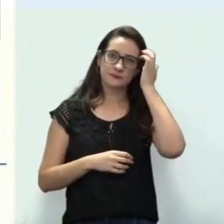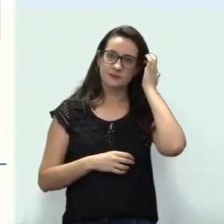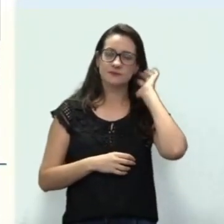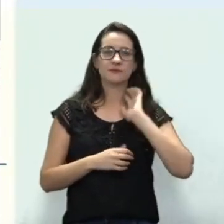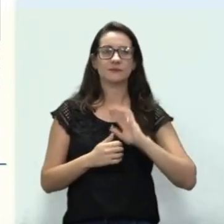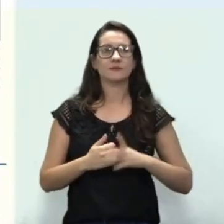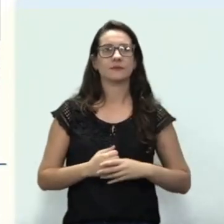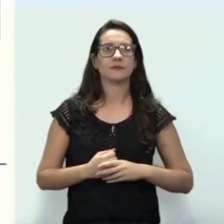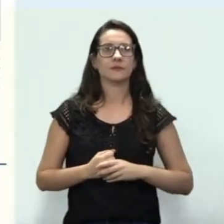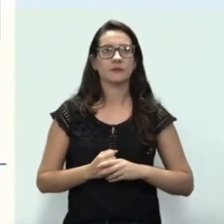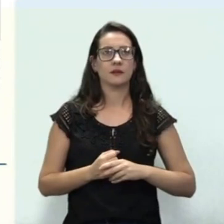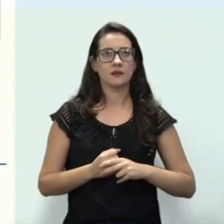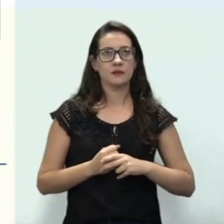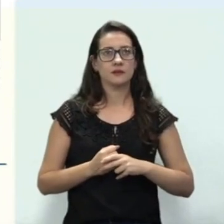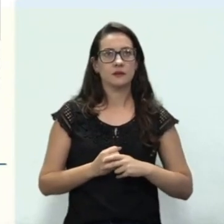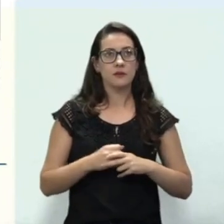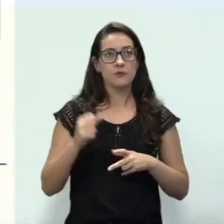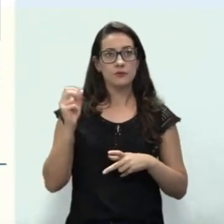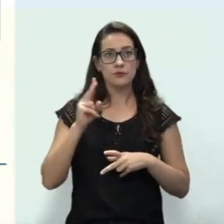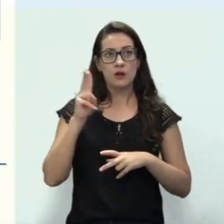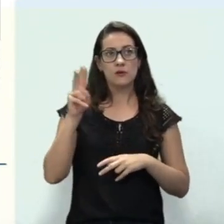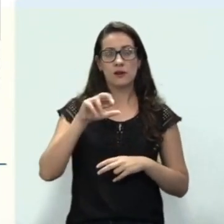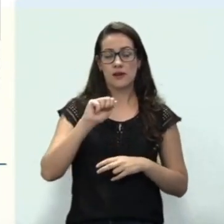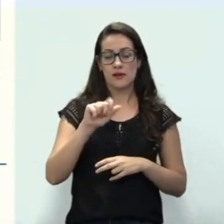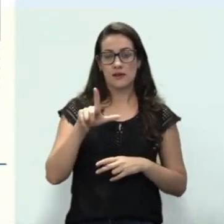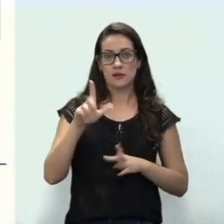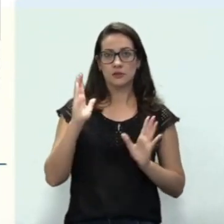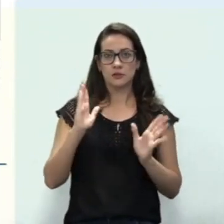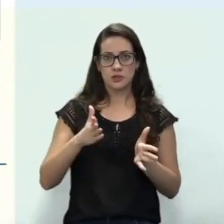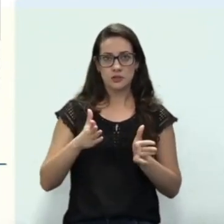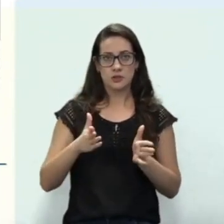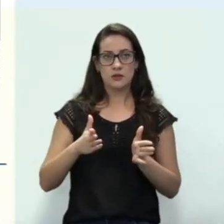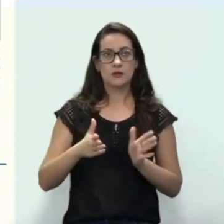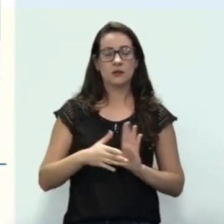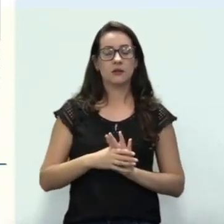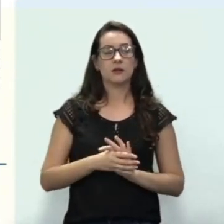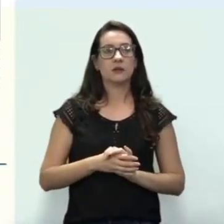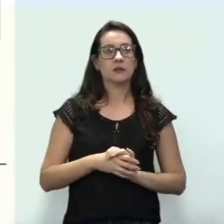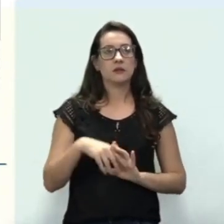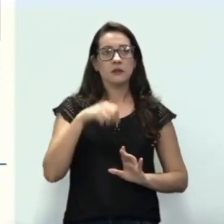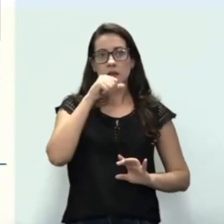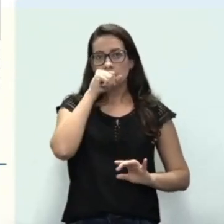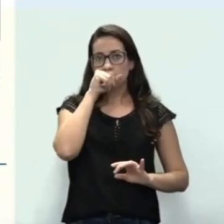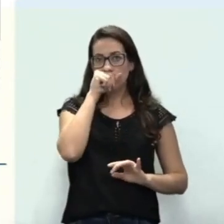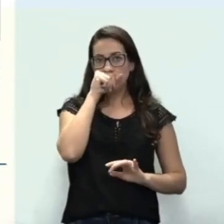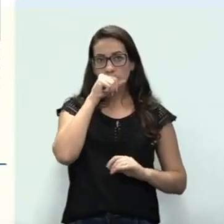fletor já deslocado de um valor AL. A gente tem, então, que